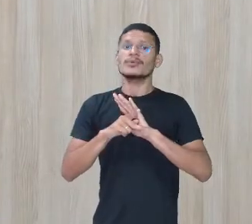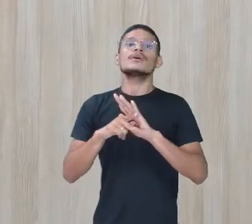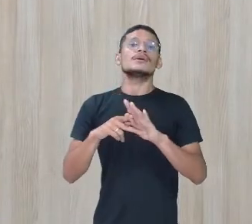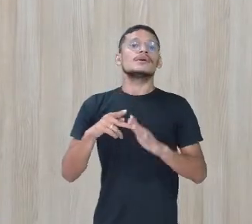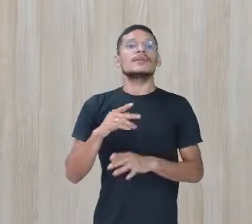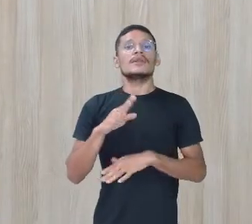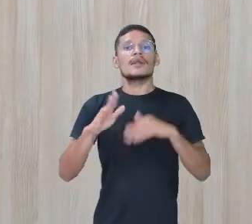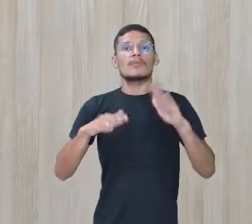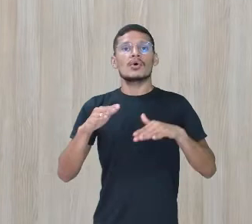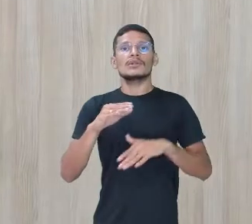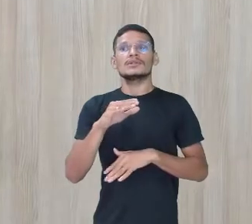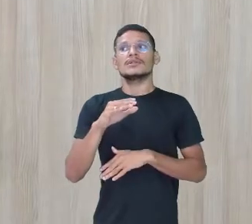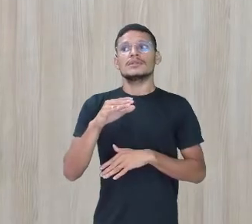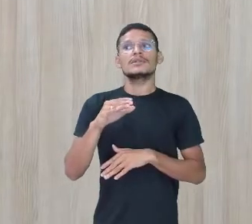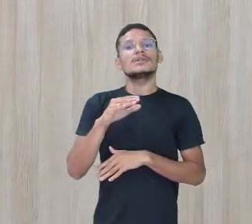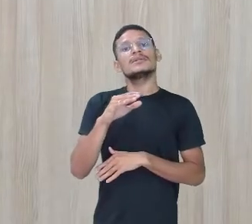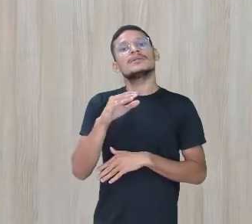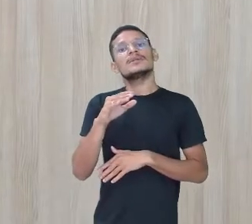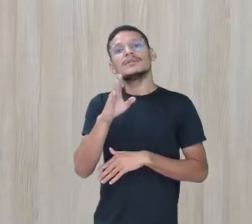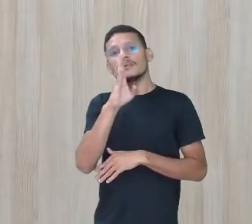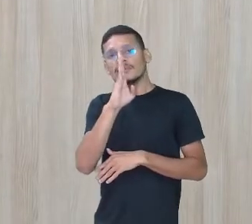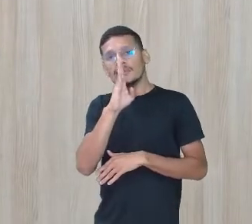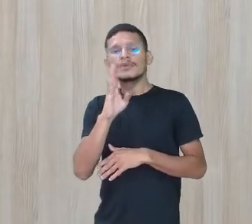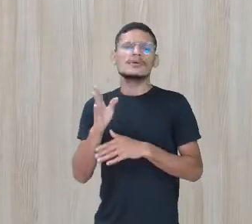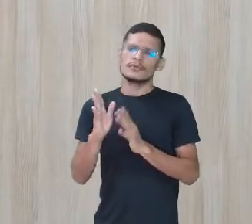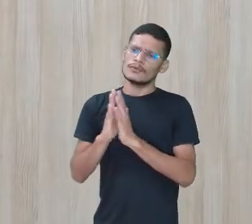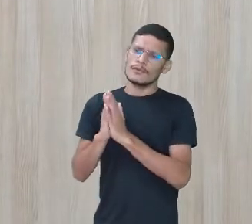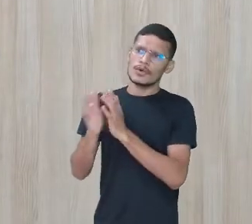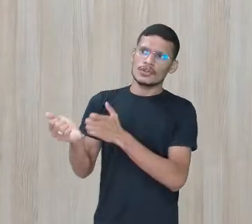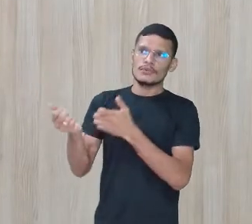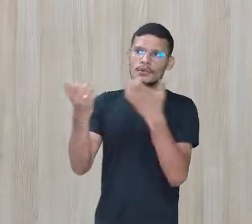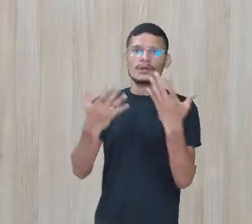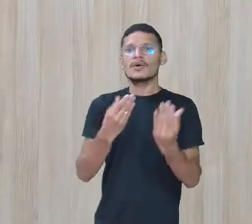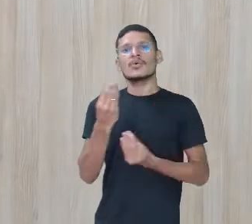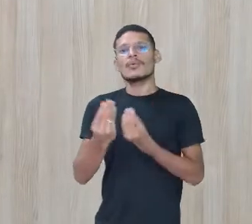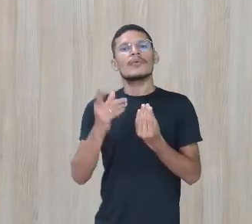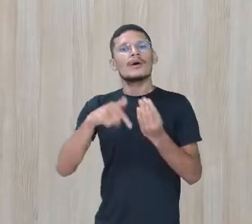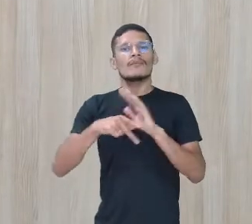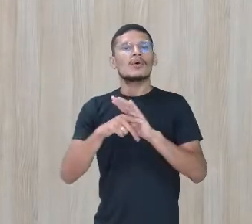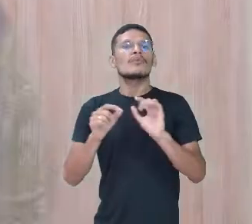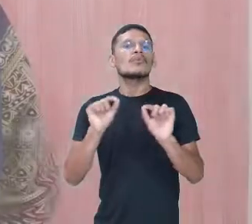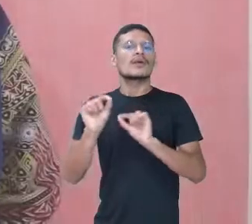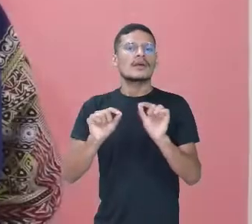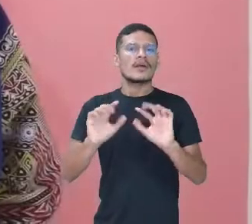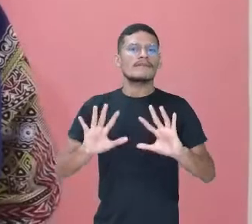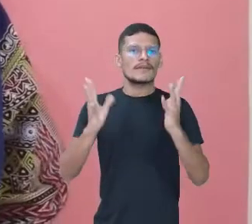Então, professora Suzana, explica para a gente melhor o que é a Noite dos Tambores Silenciosos.